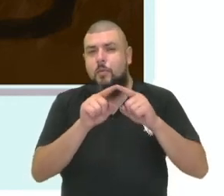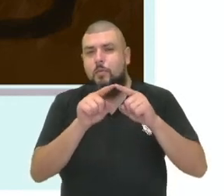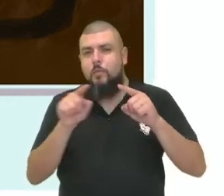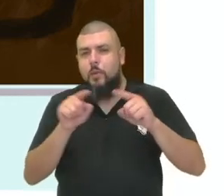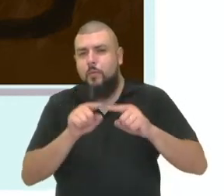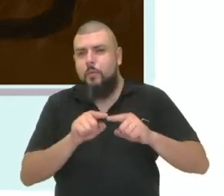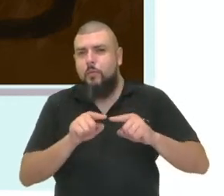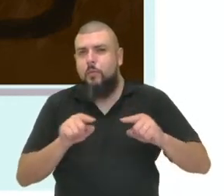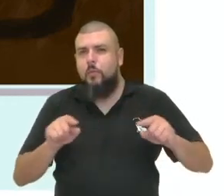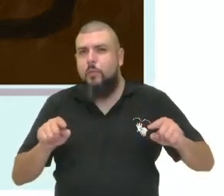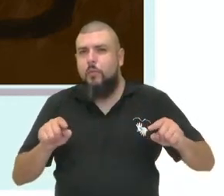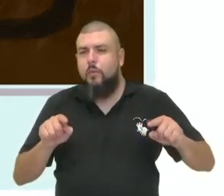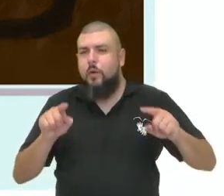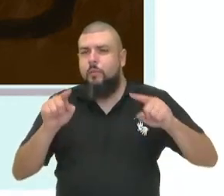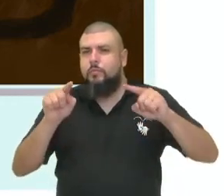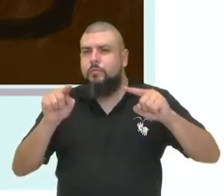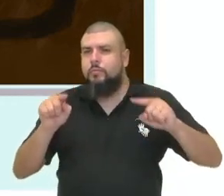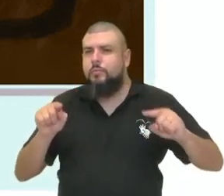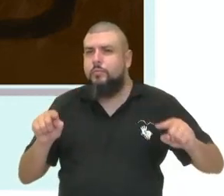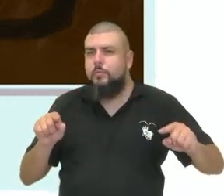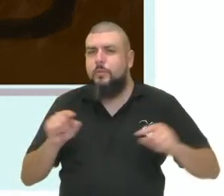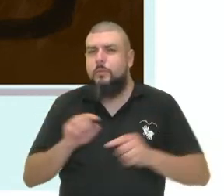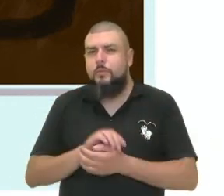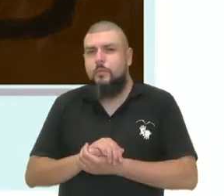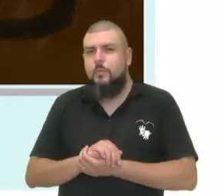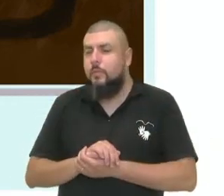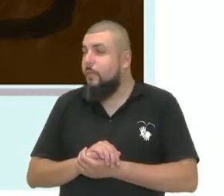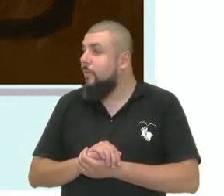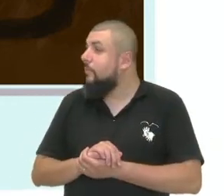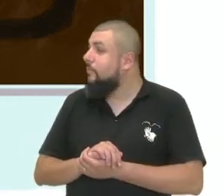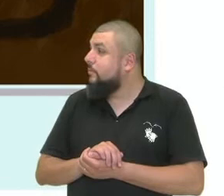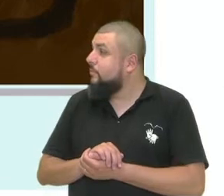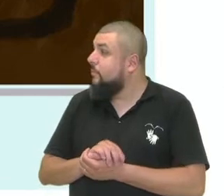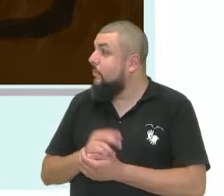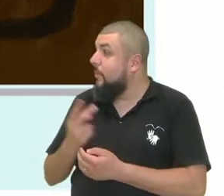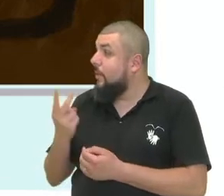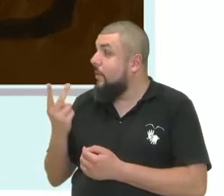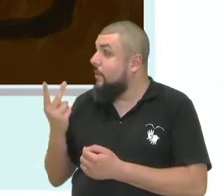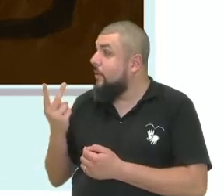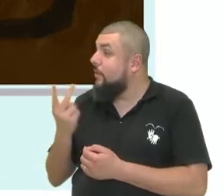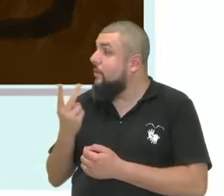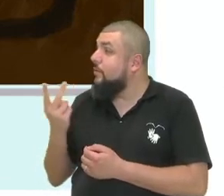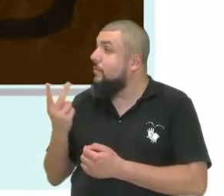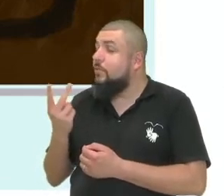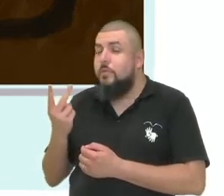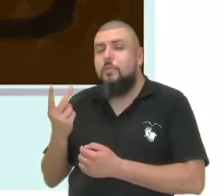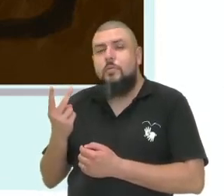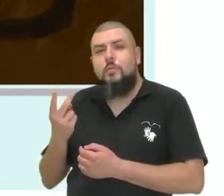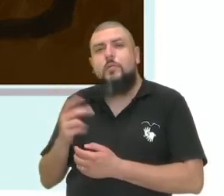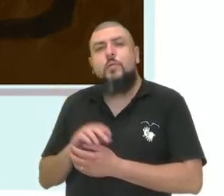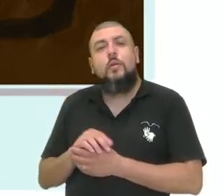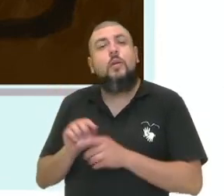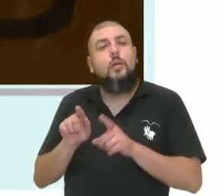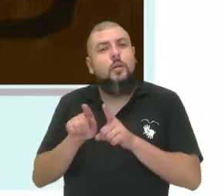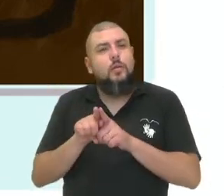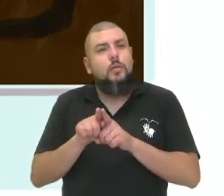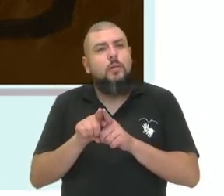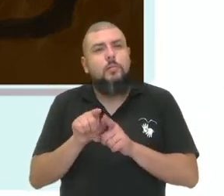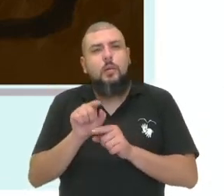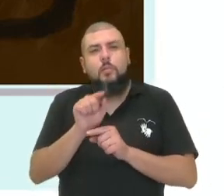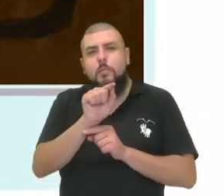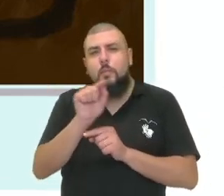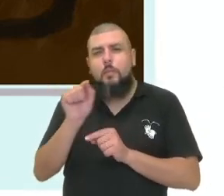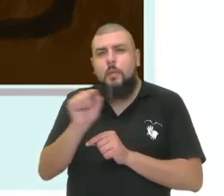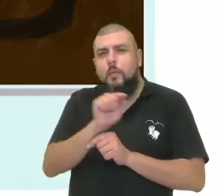um dois três quatro é um orgulho eles são quadriláteros né mais um deles é o losango e outro é o papel